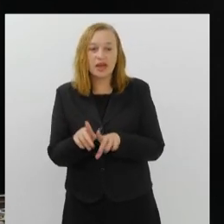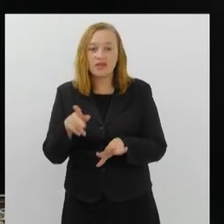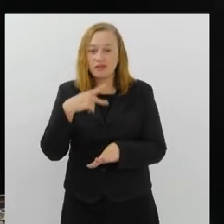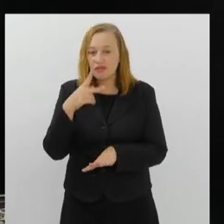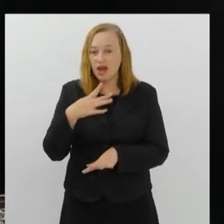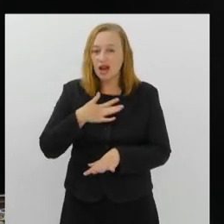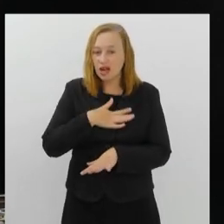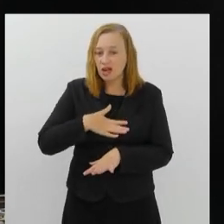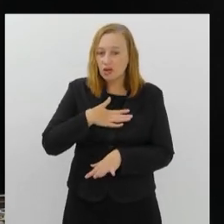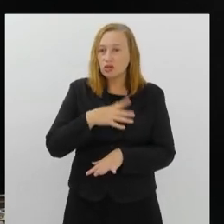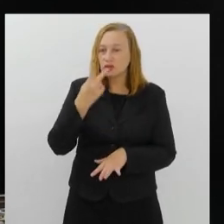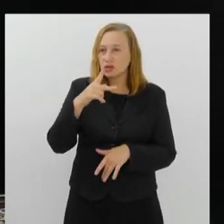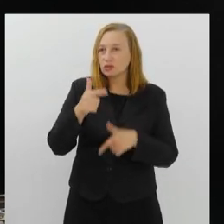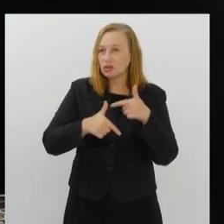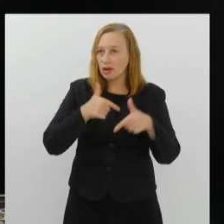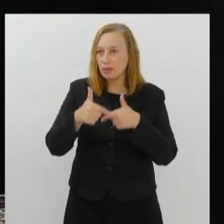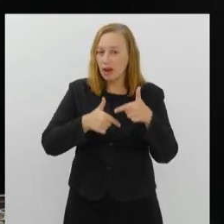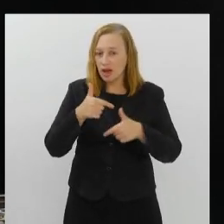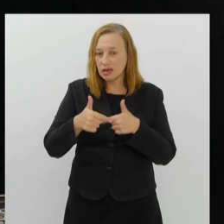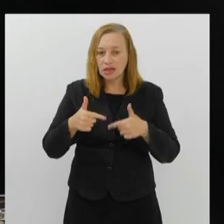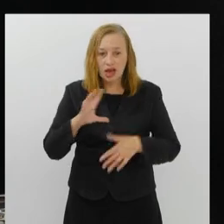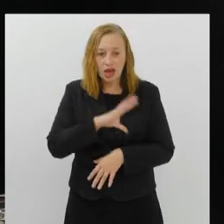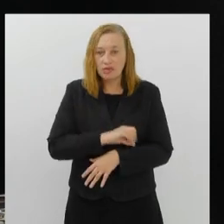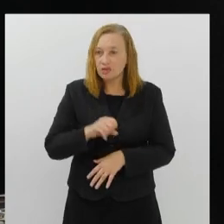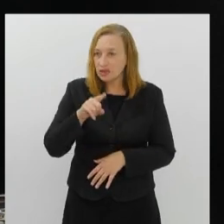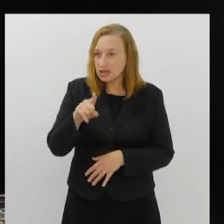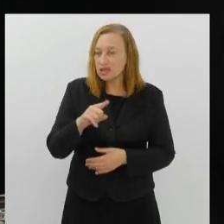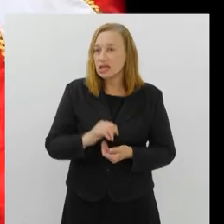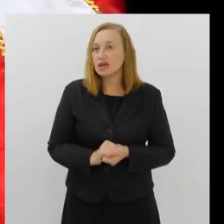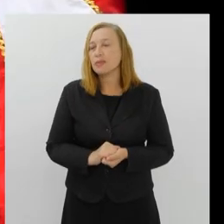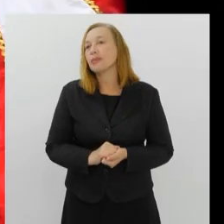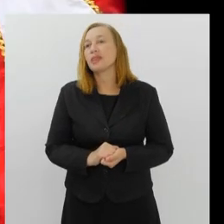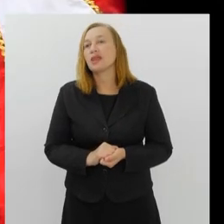fala, gosta muito do teu trabalho, a gente adora.